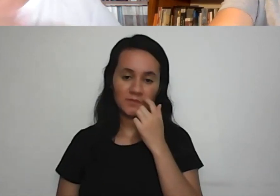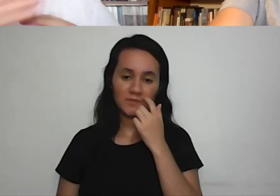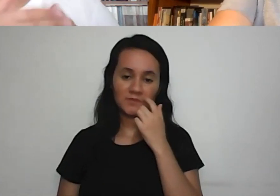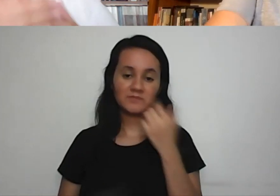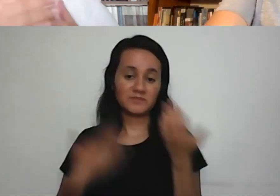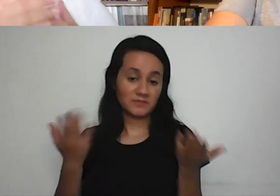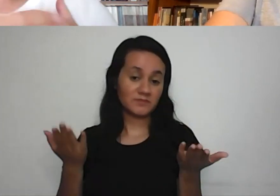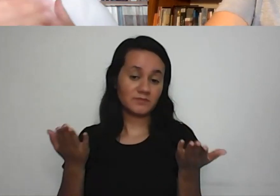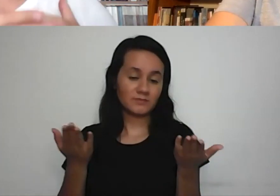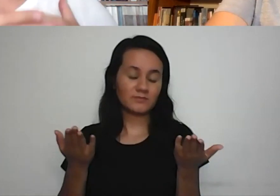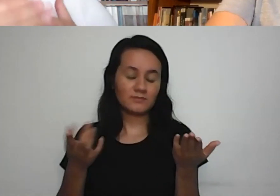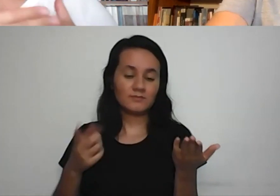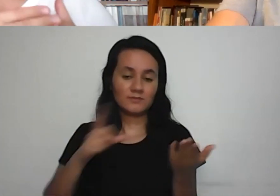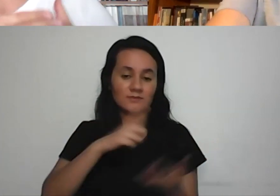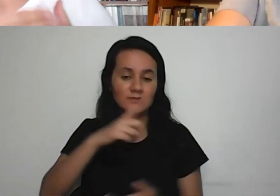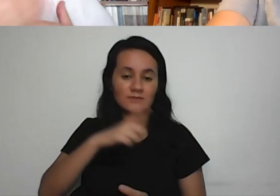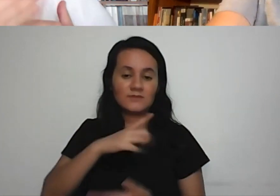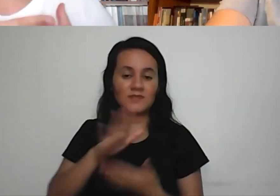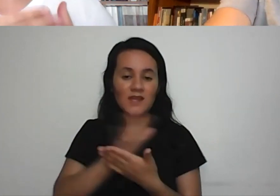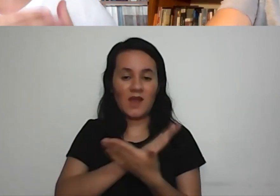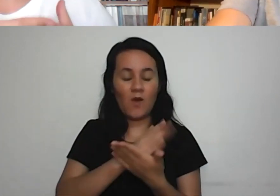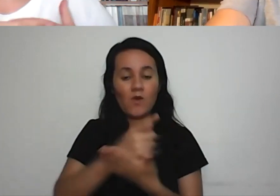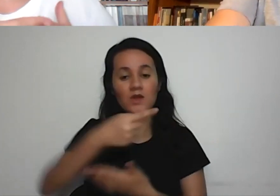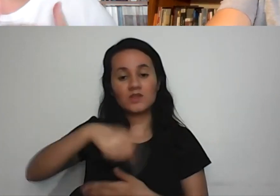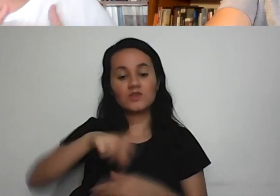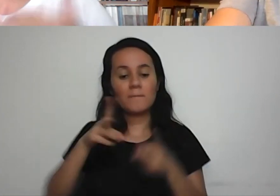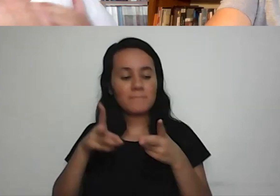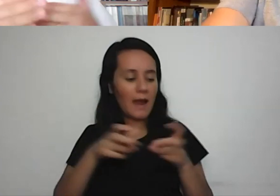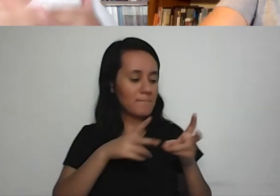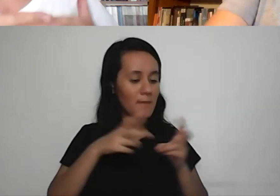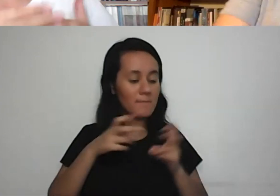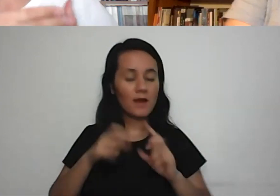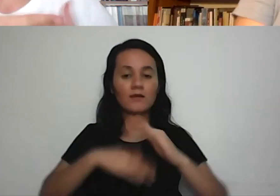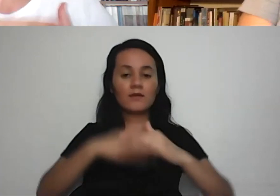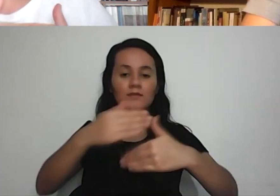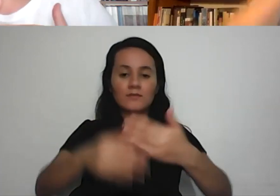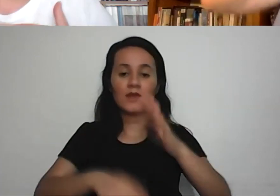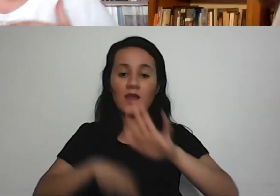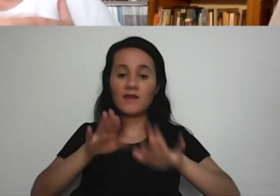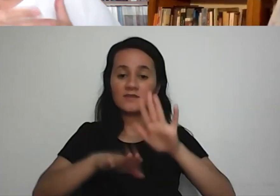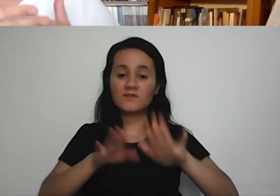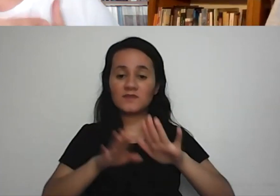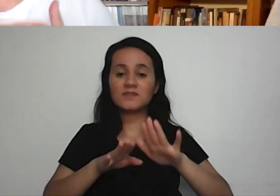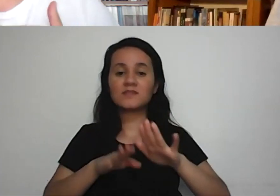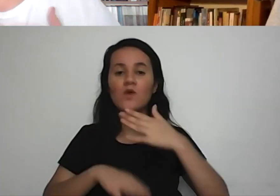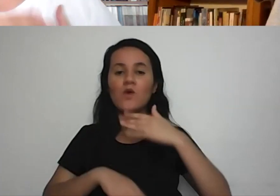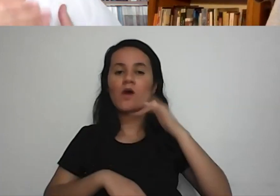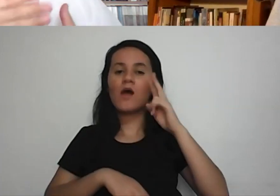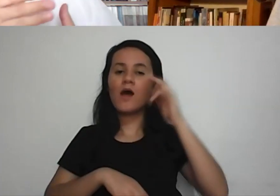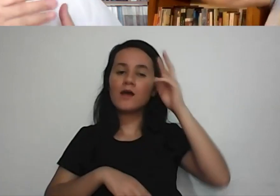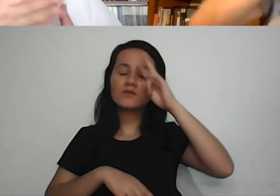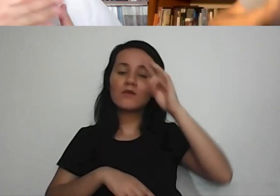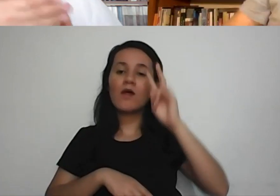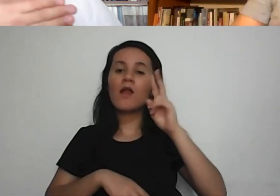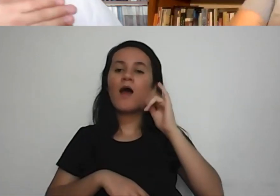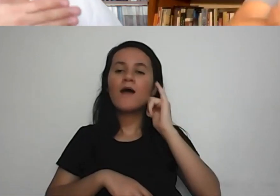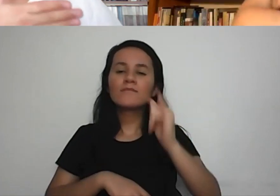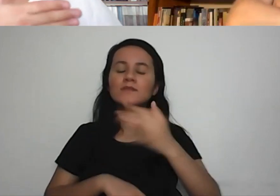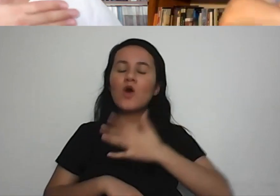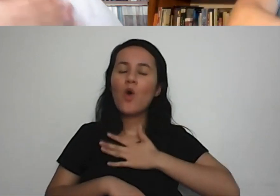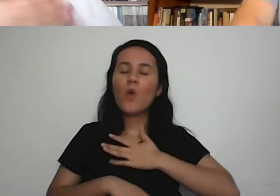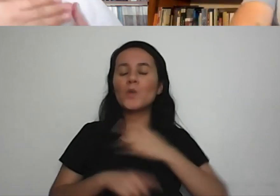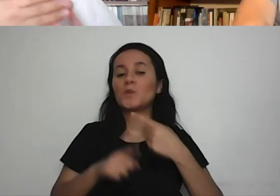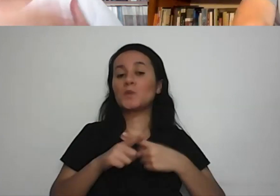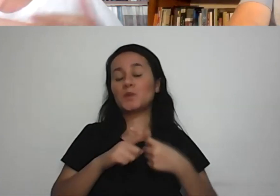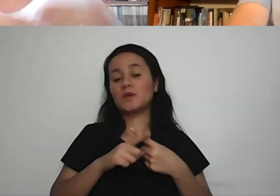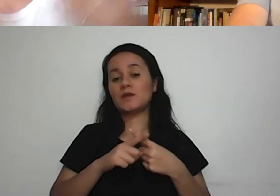tem esses esforços que a gente vai perceber, eu gosto de lembrar essa história, porque, assim,